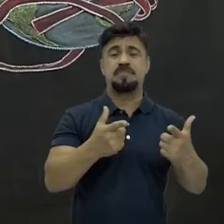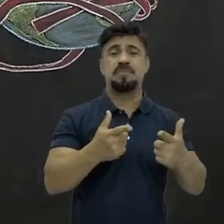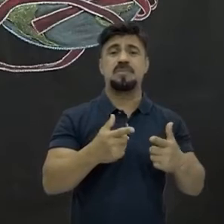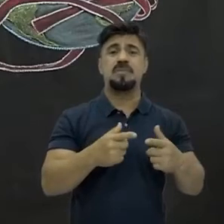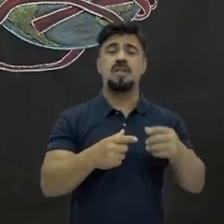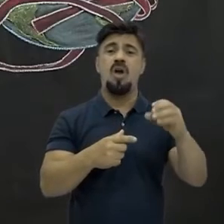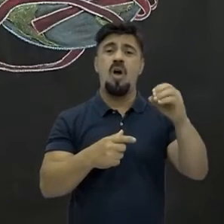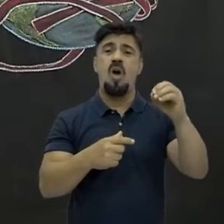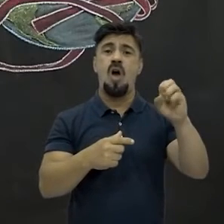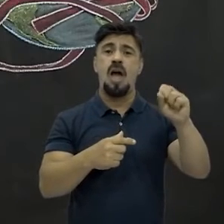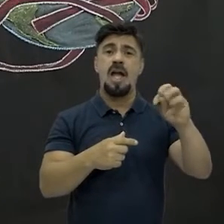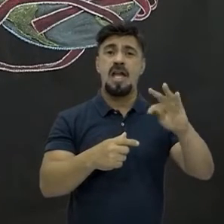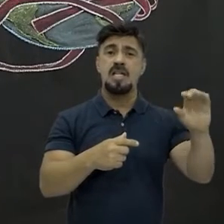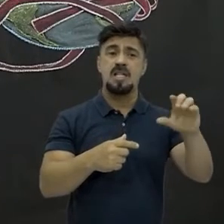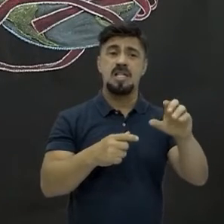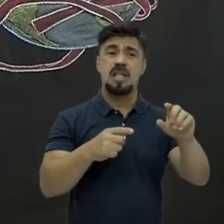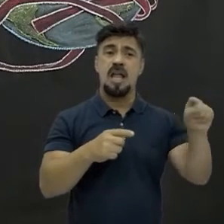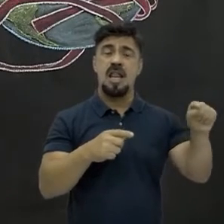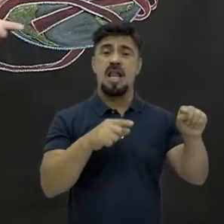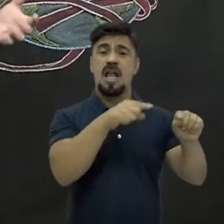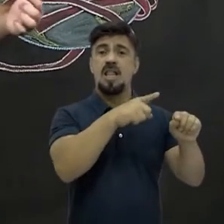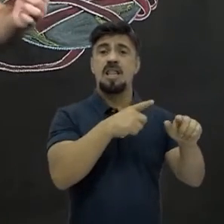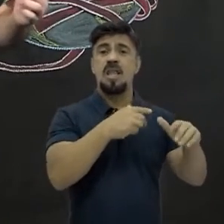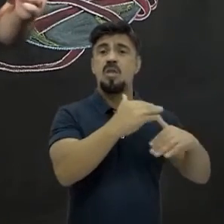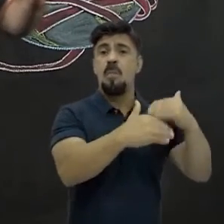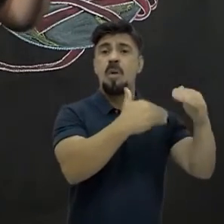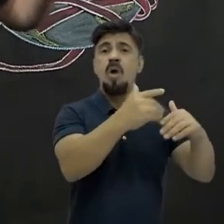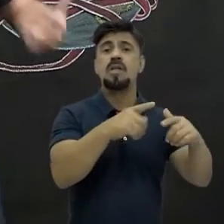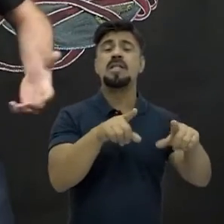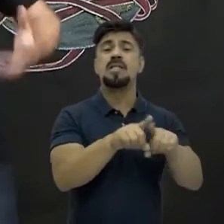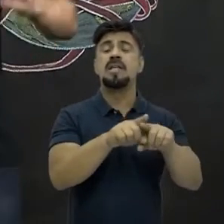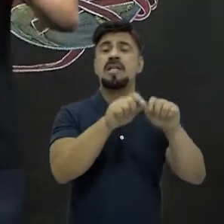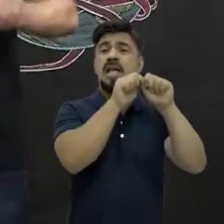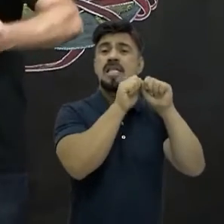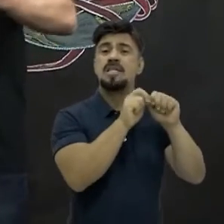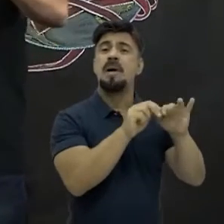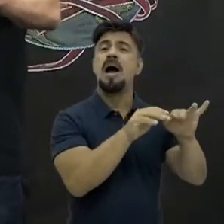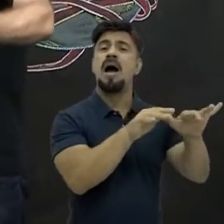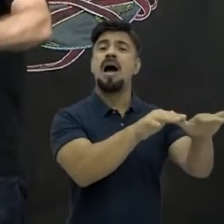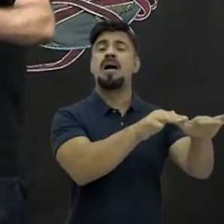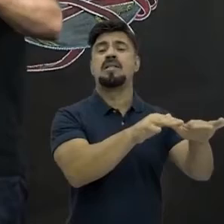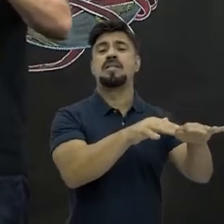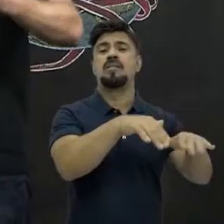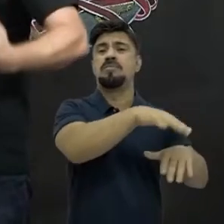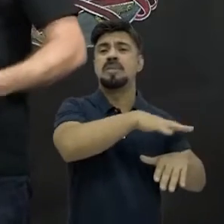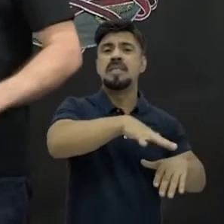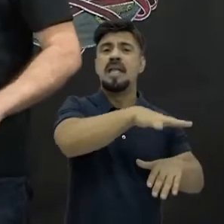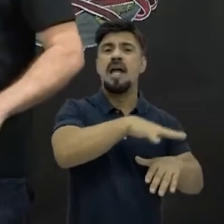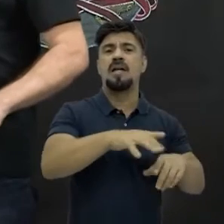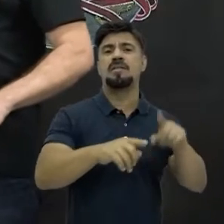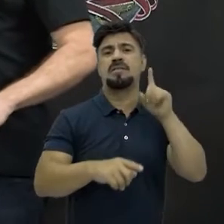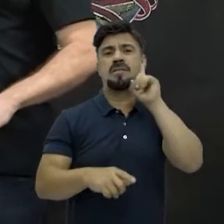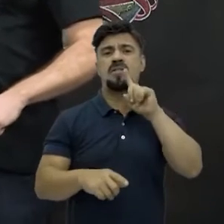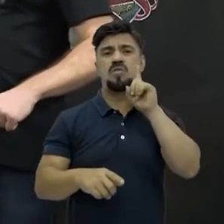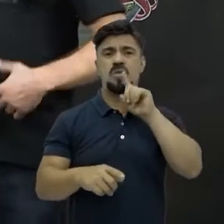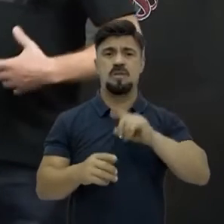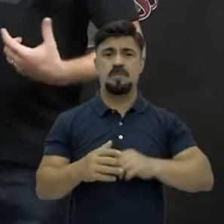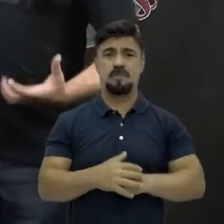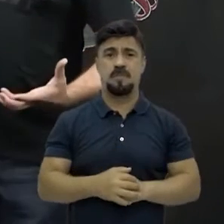oeste. Dessa maneira, então, há o processo da expansão territorial dos Estados